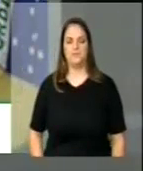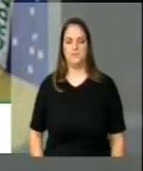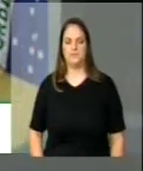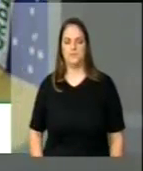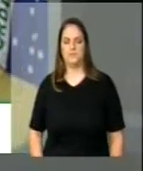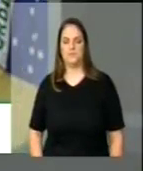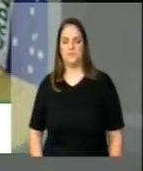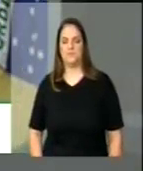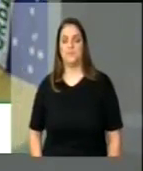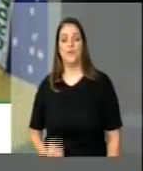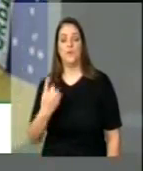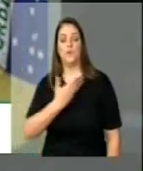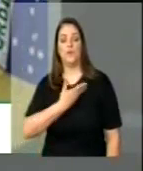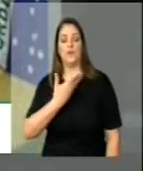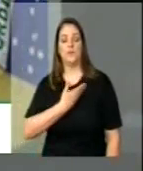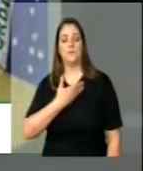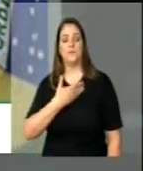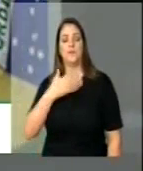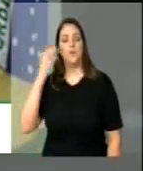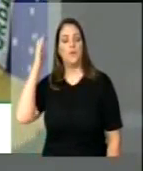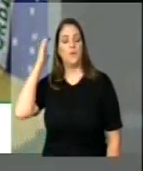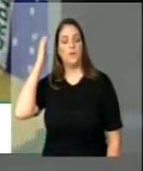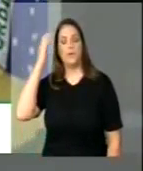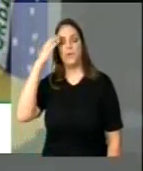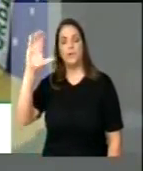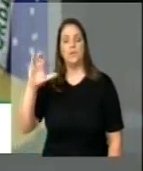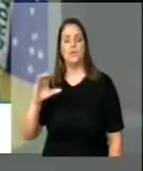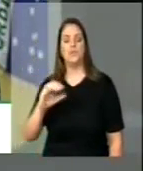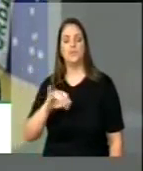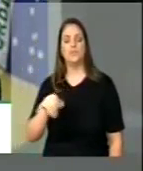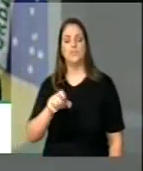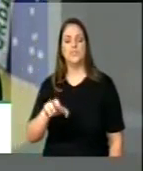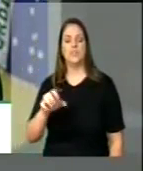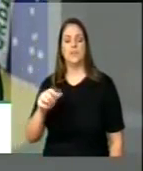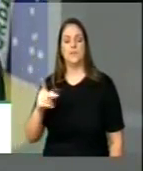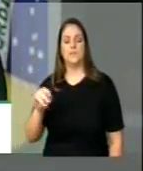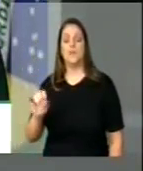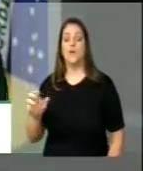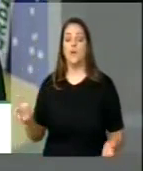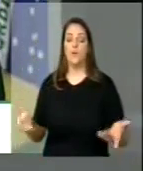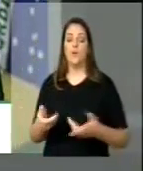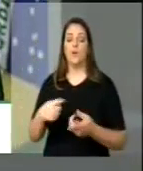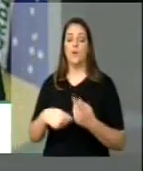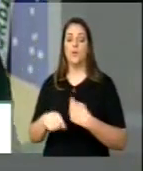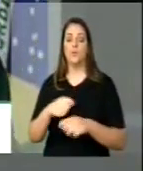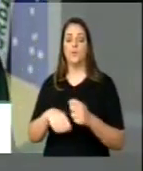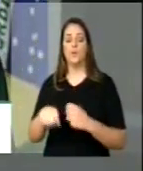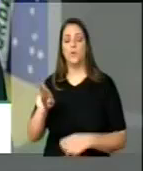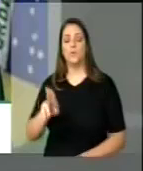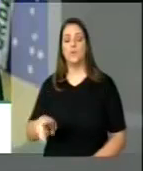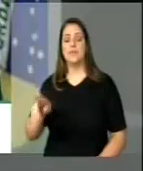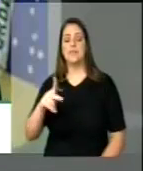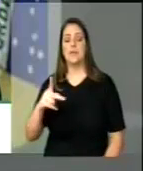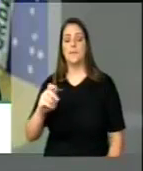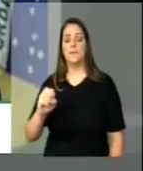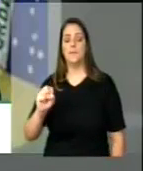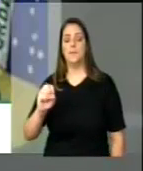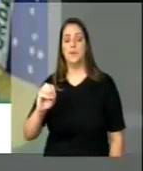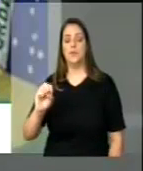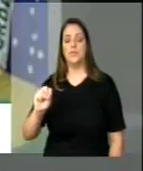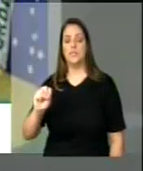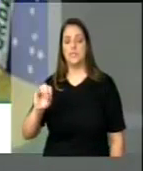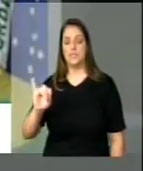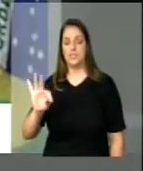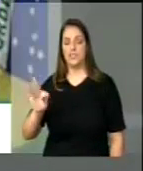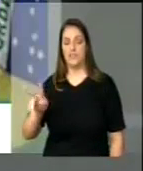Curitiba chamado José Pio Martins, um economista, hoje reitor da Universidade Positivo, uma das melhores universidades privadas